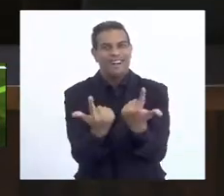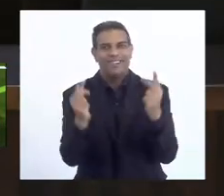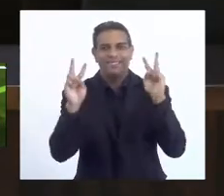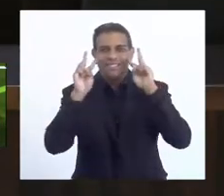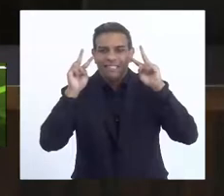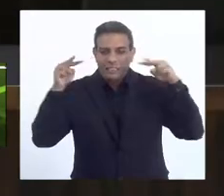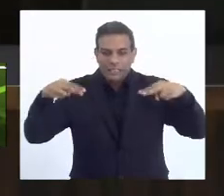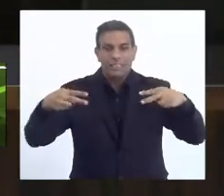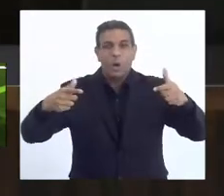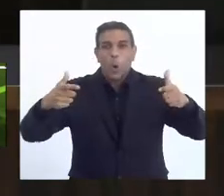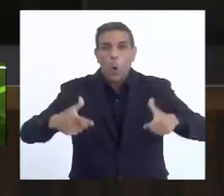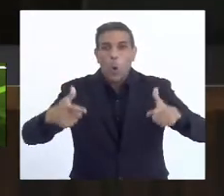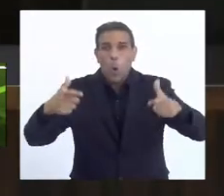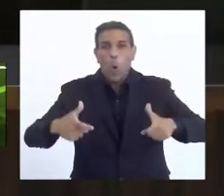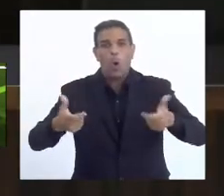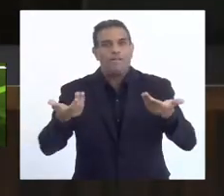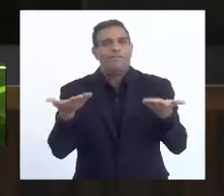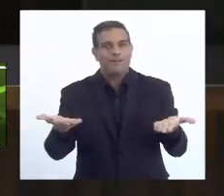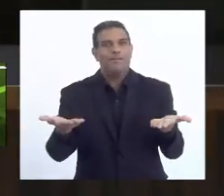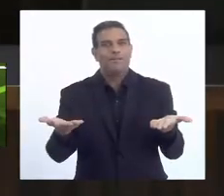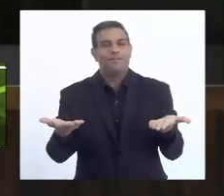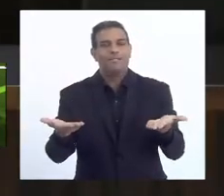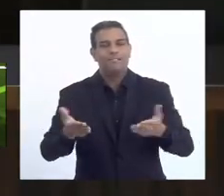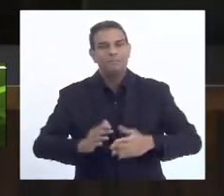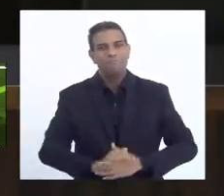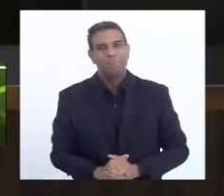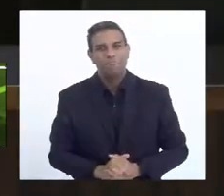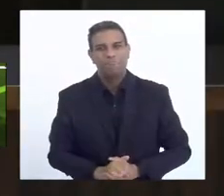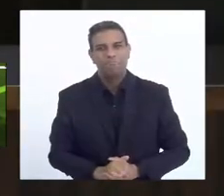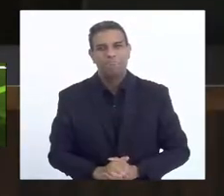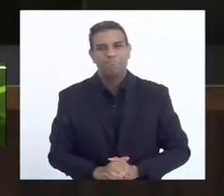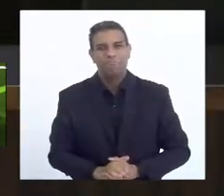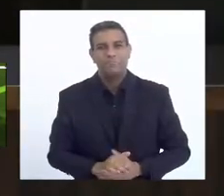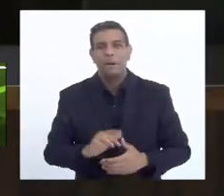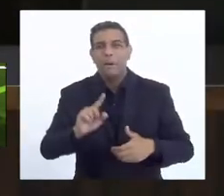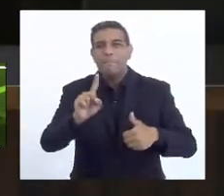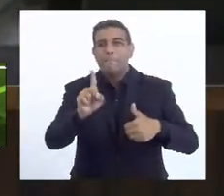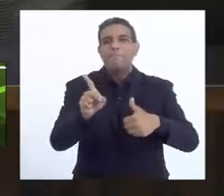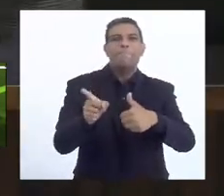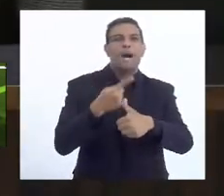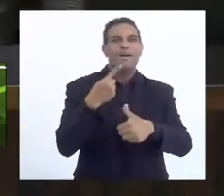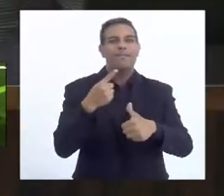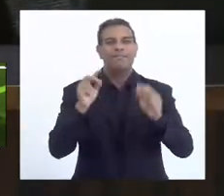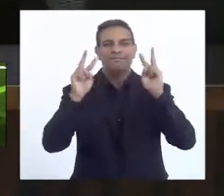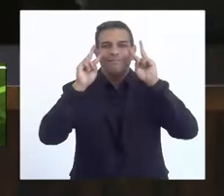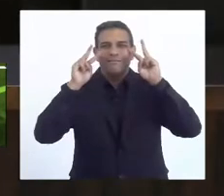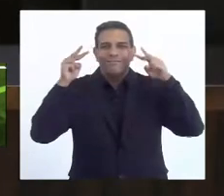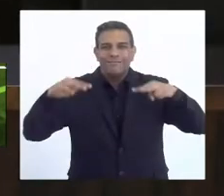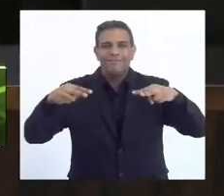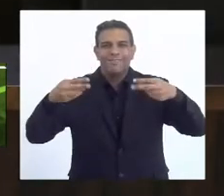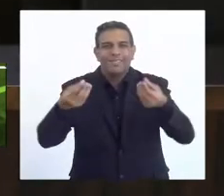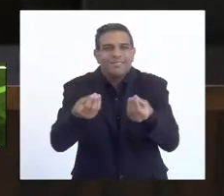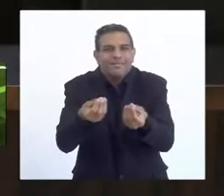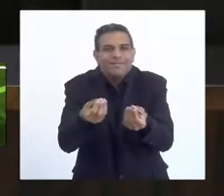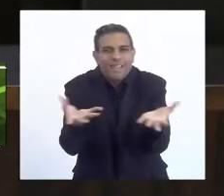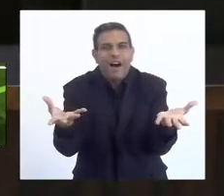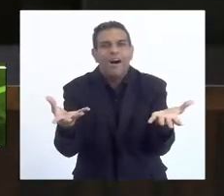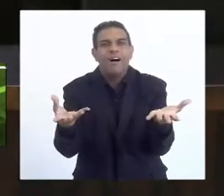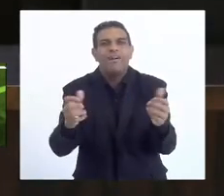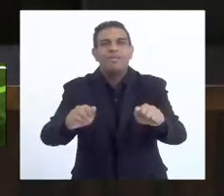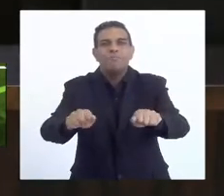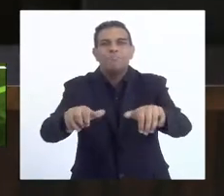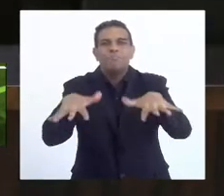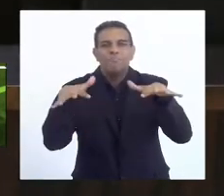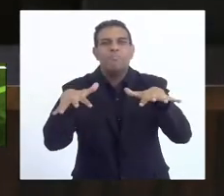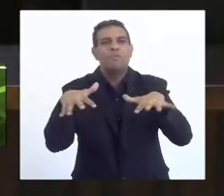esse espaço aqui da Assembleia Legislativa do Rio de Janeiro, é a primeira vez que ele está sendo cedido para uma audiência